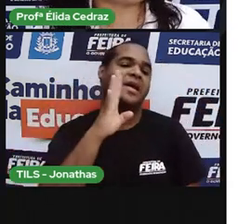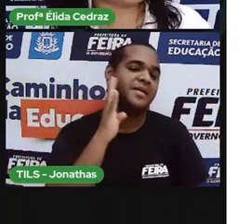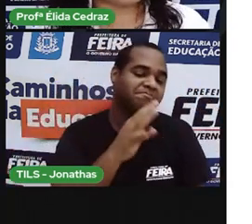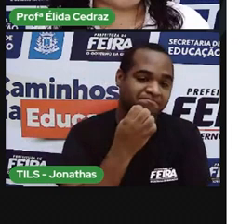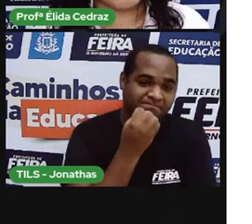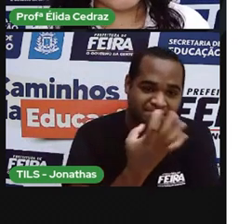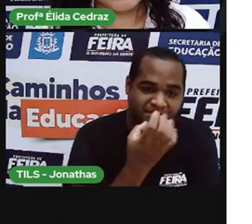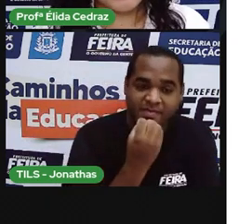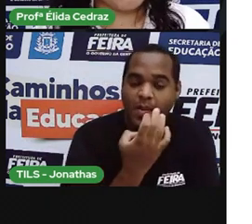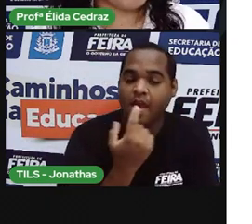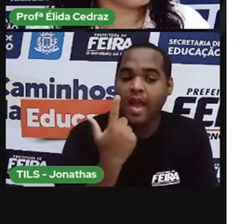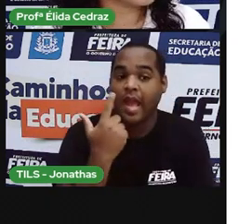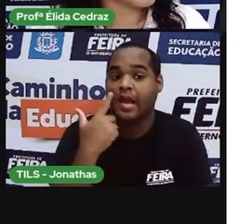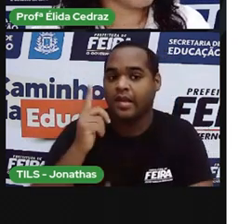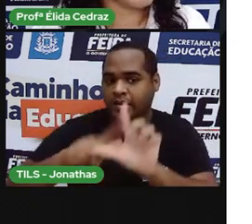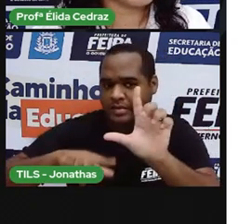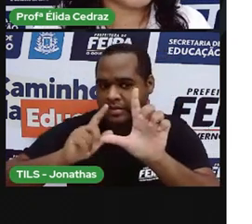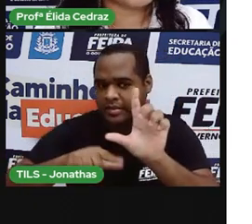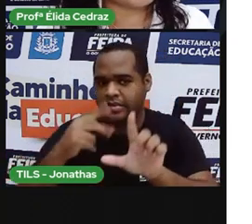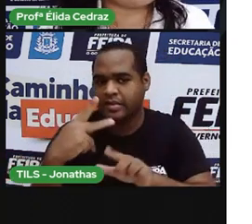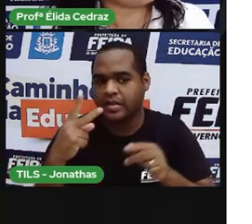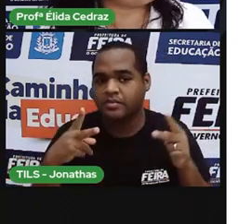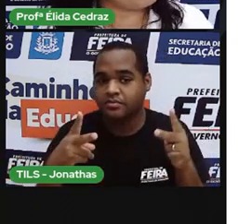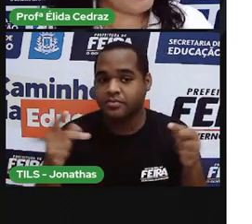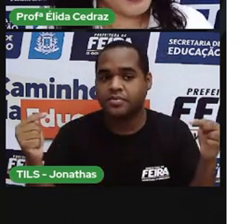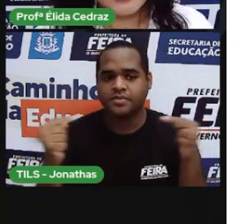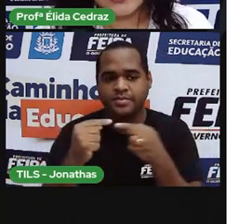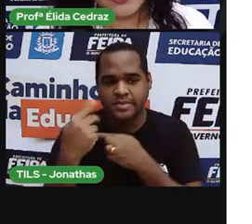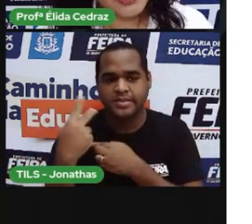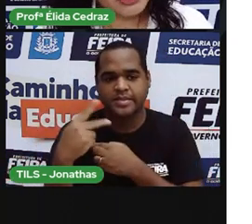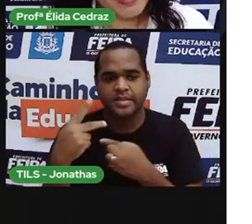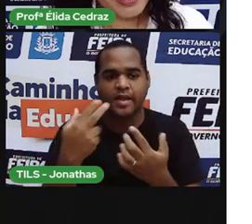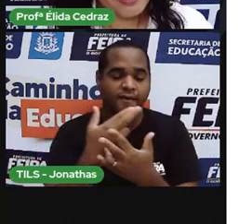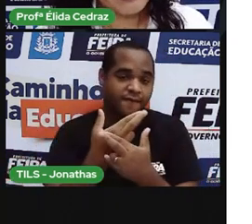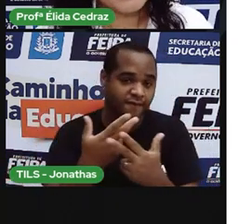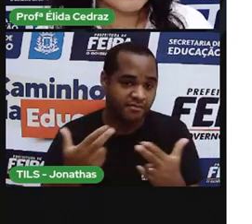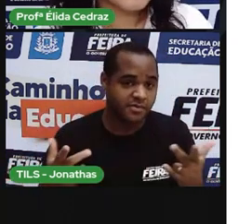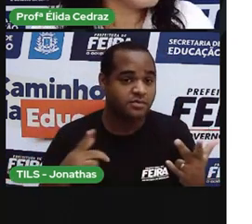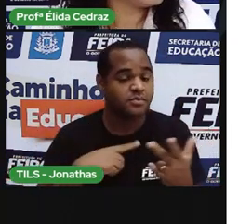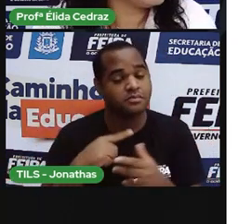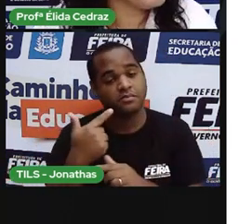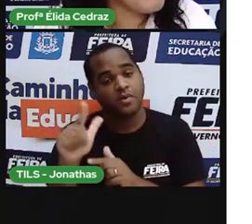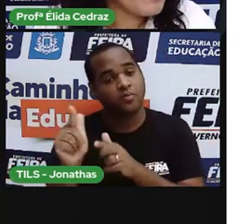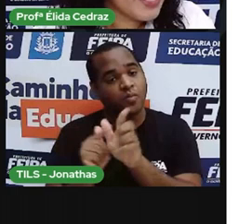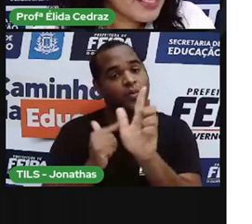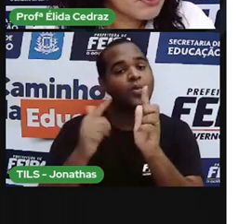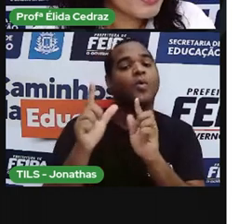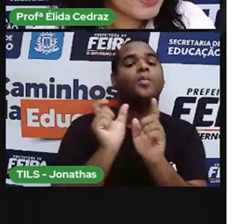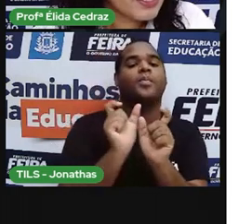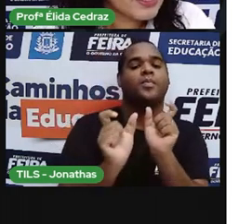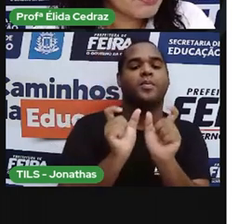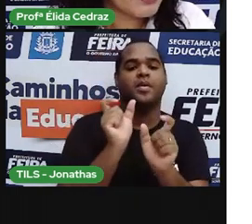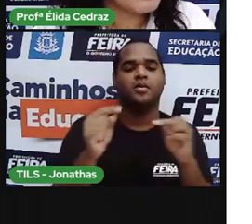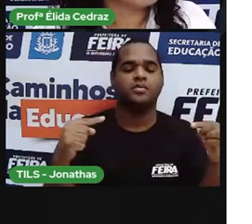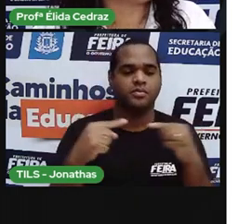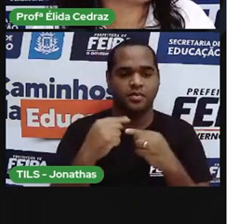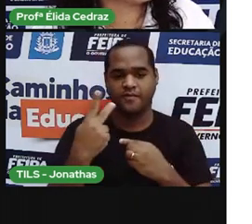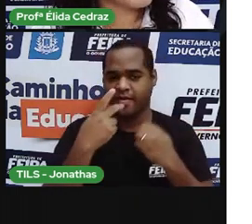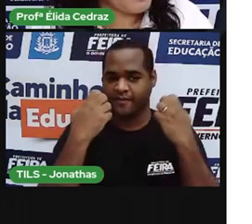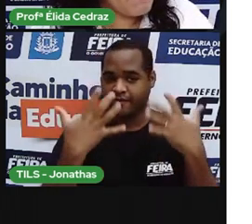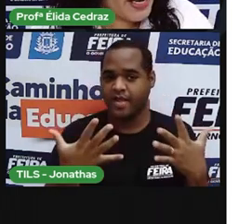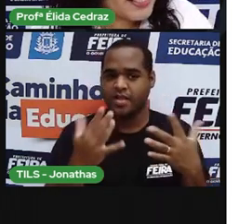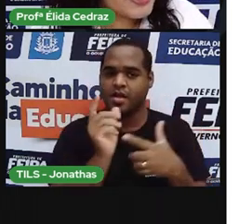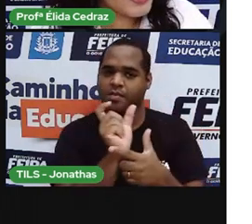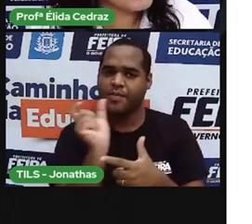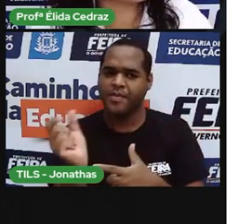uma mesma letrinha pode estar presente em várias outras palavras. E uma mesma sílaba vai